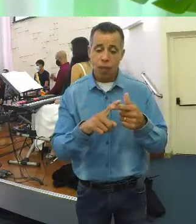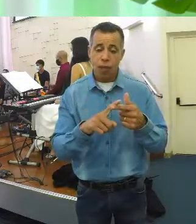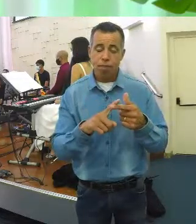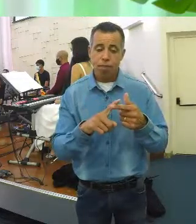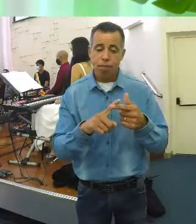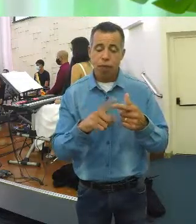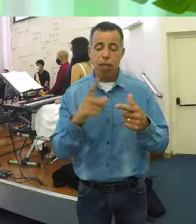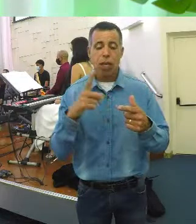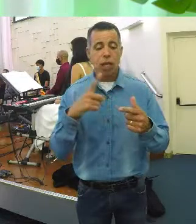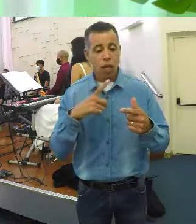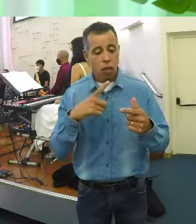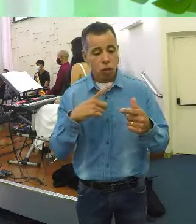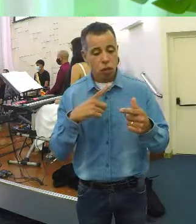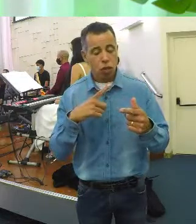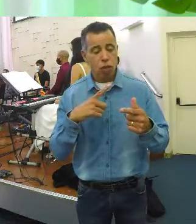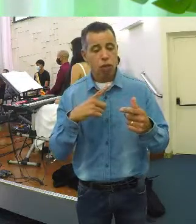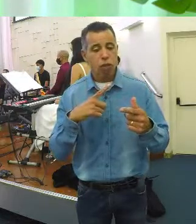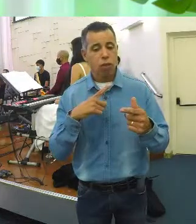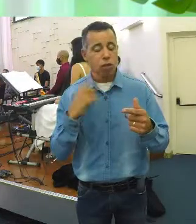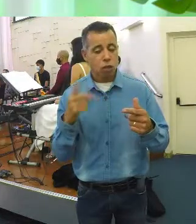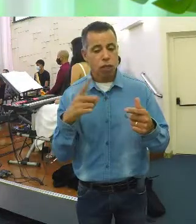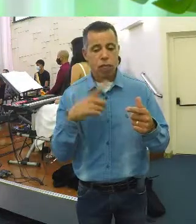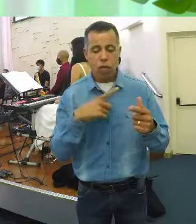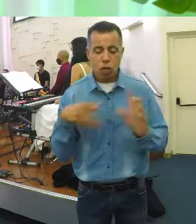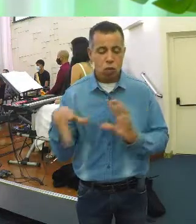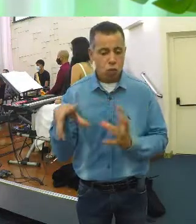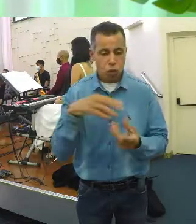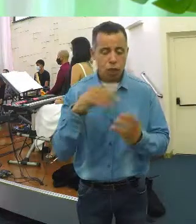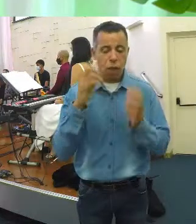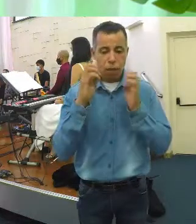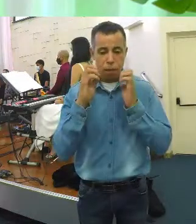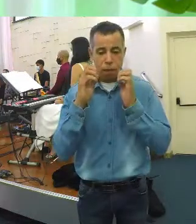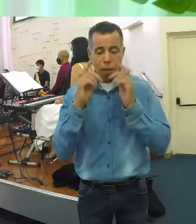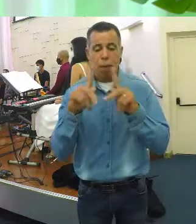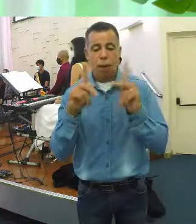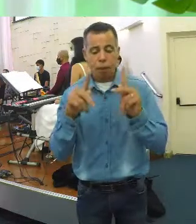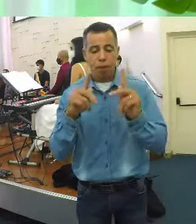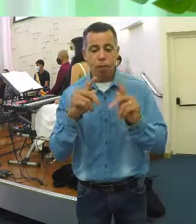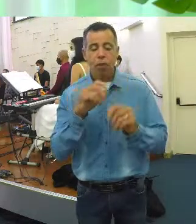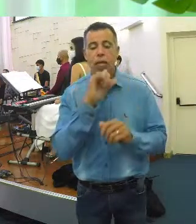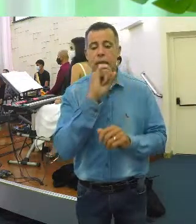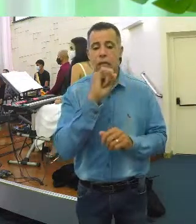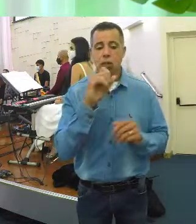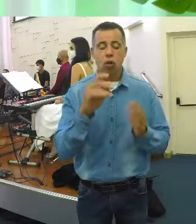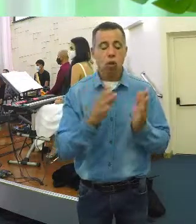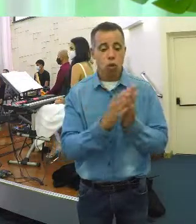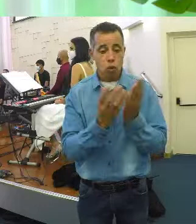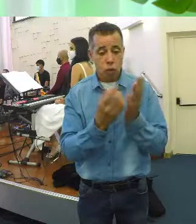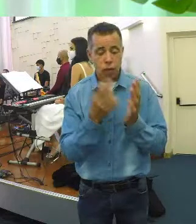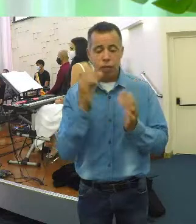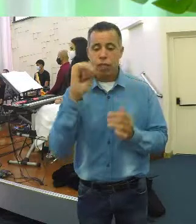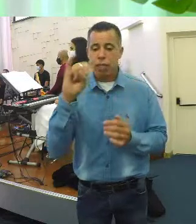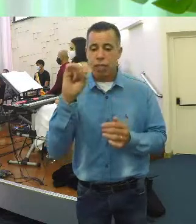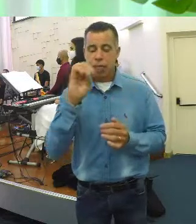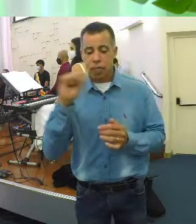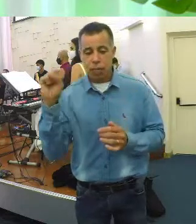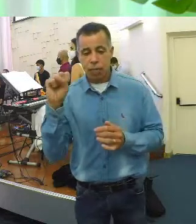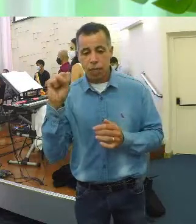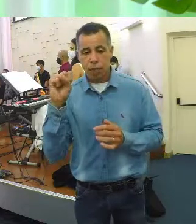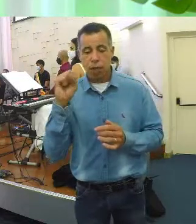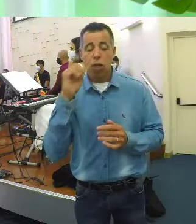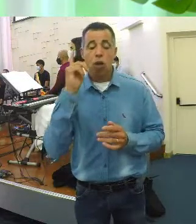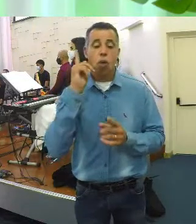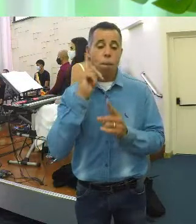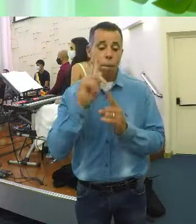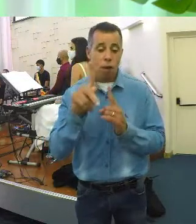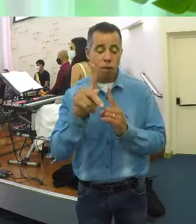alcançar. Vejam Isaías capítulo 49, no verso 6, quando o profeta